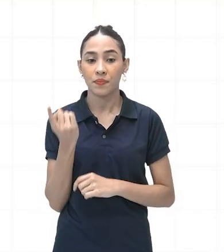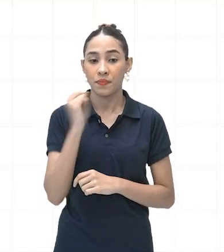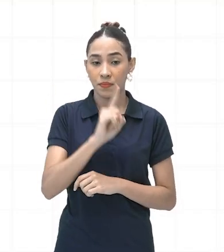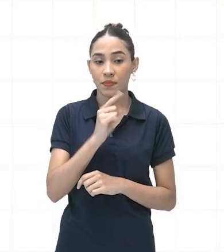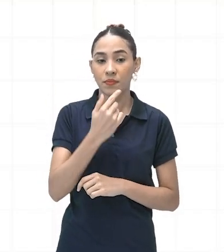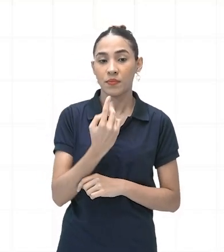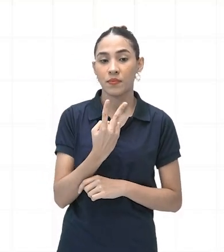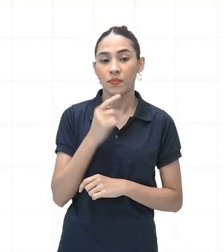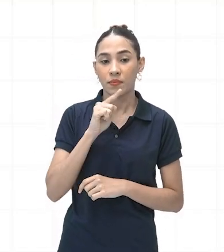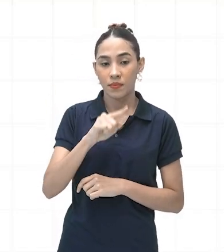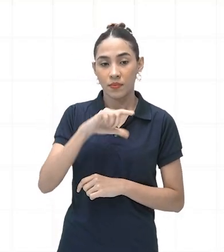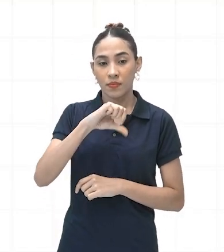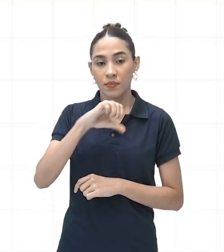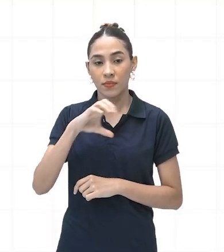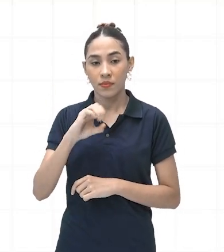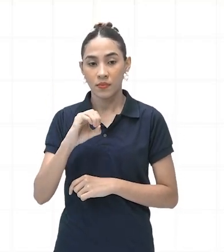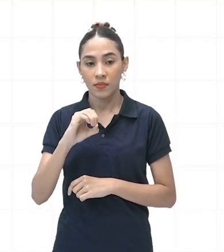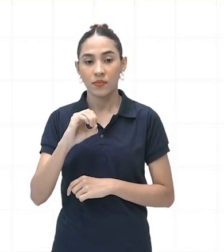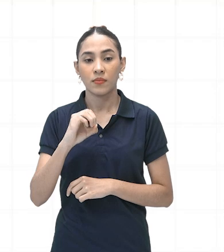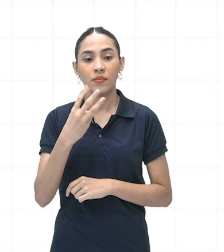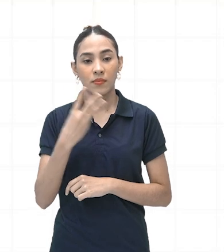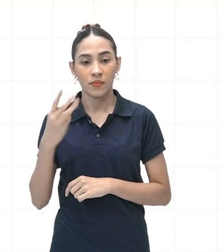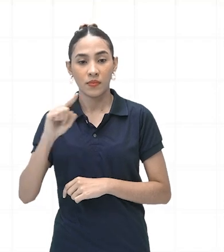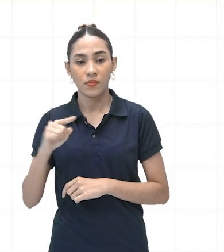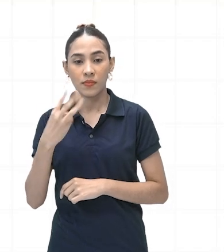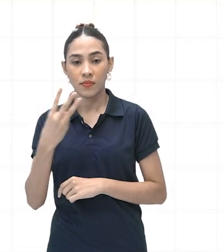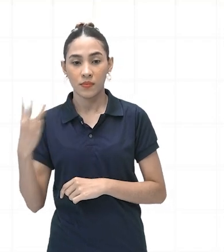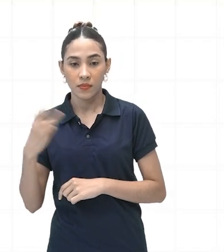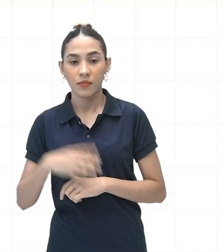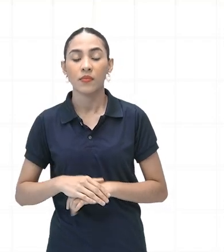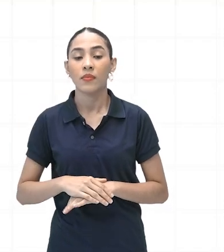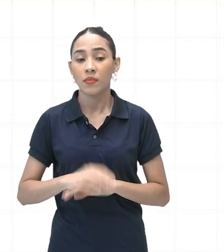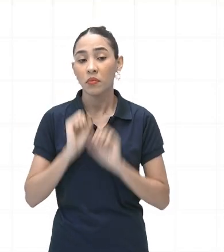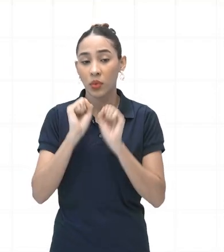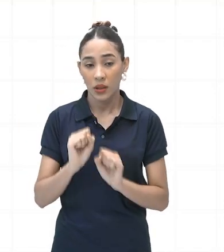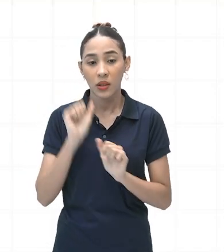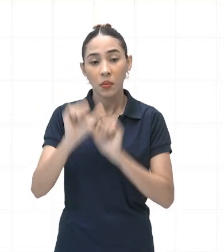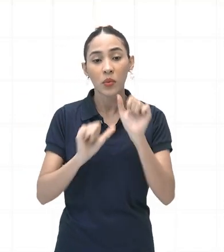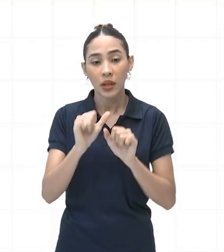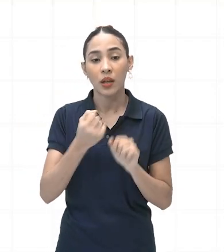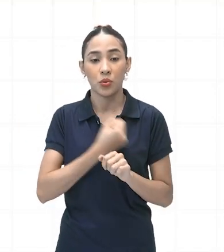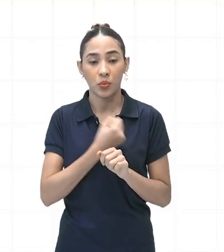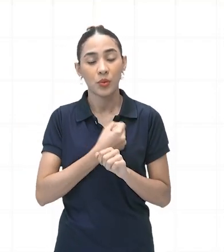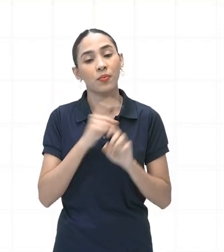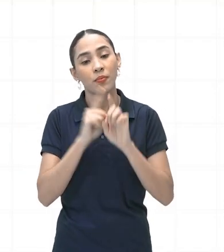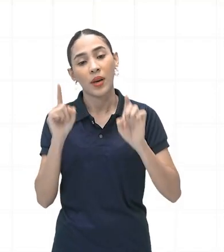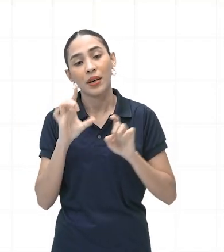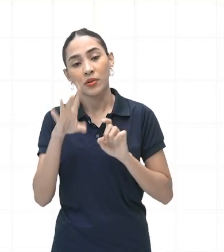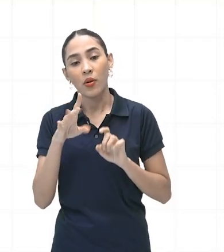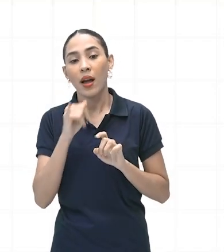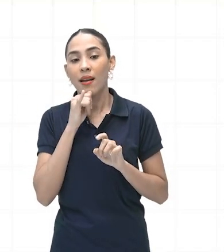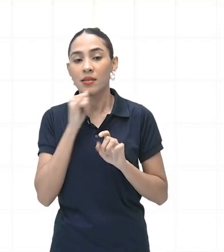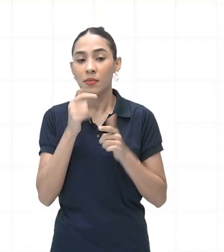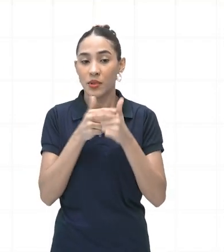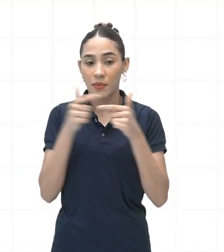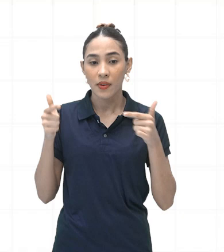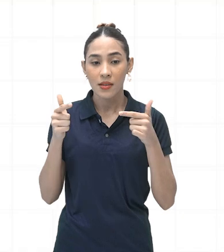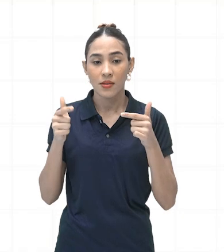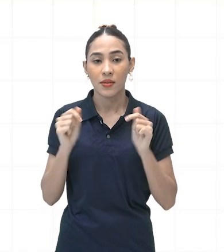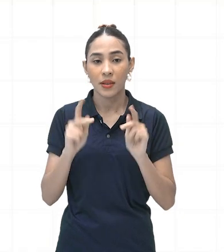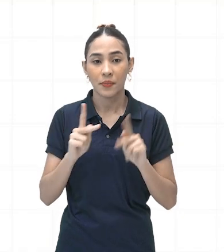resultado, tá bom? Então, poderia ter usado valores menores, mas aí é só questão da